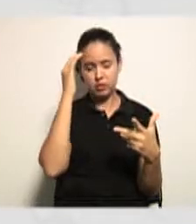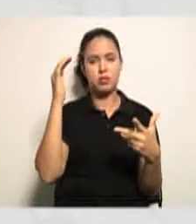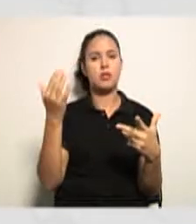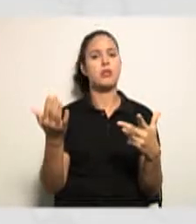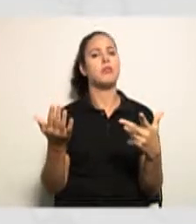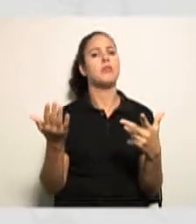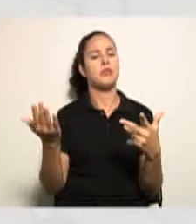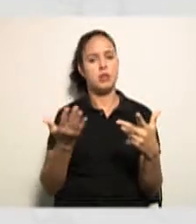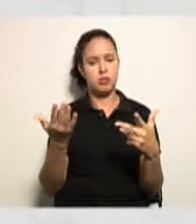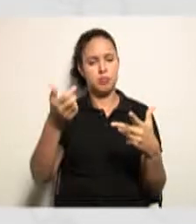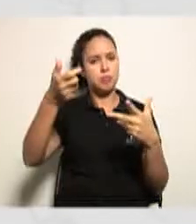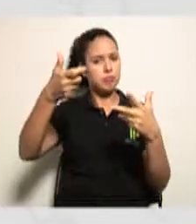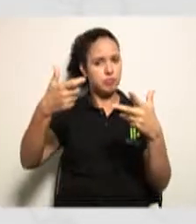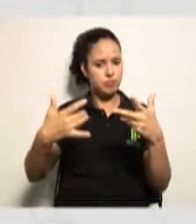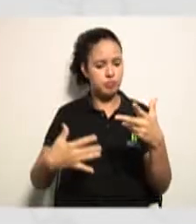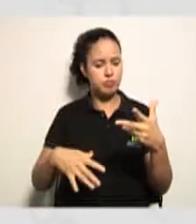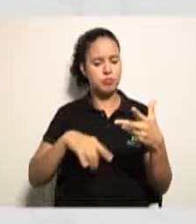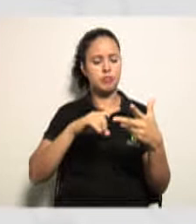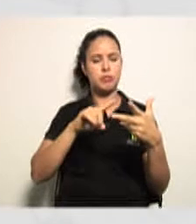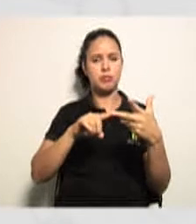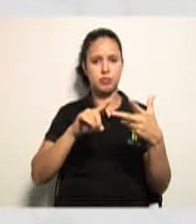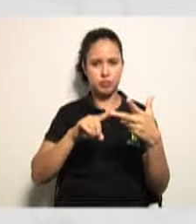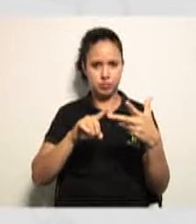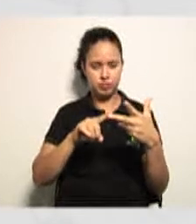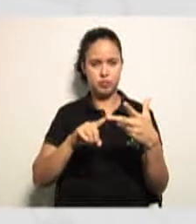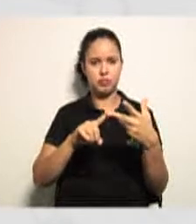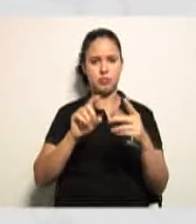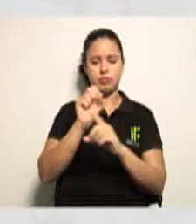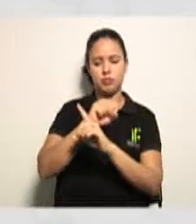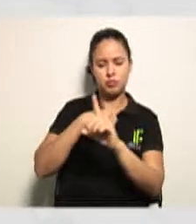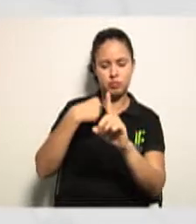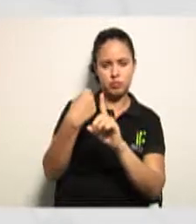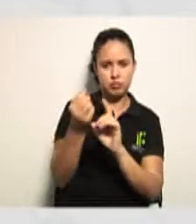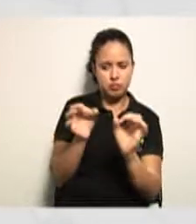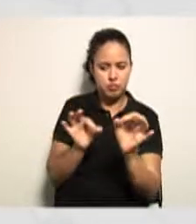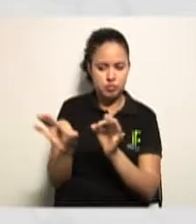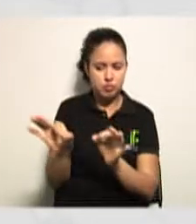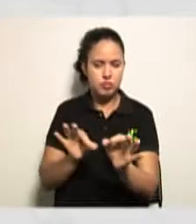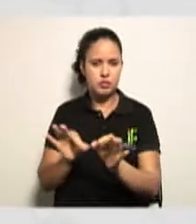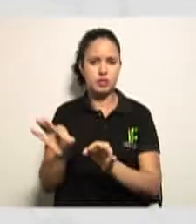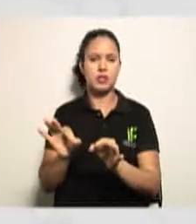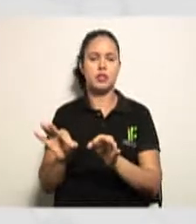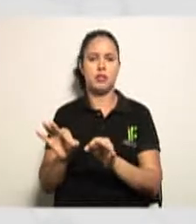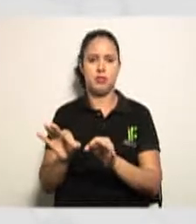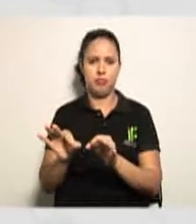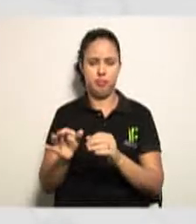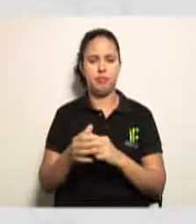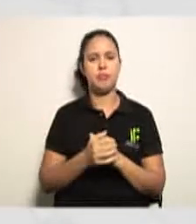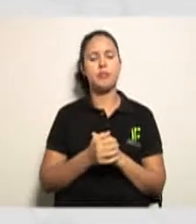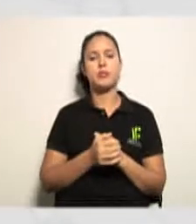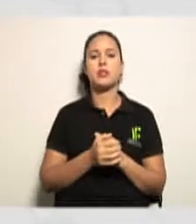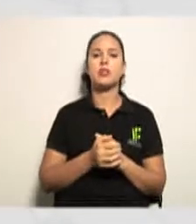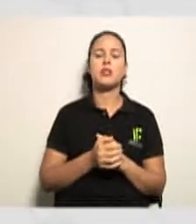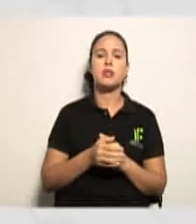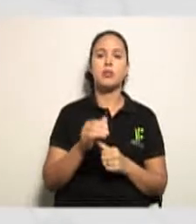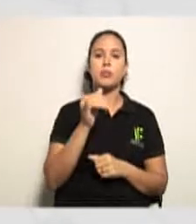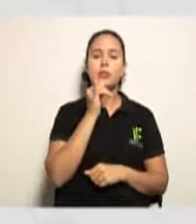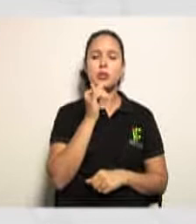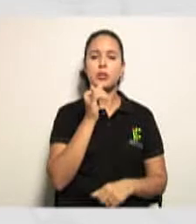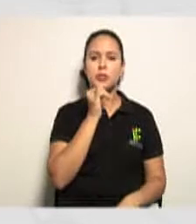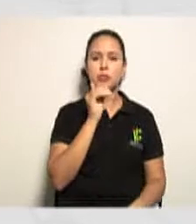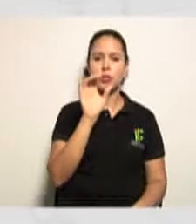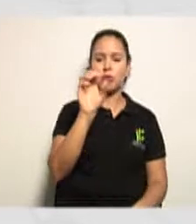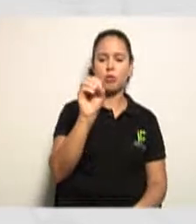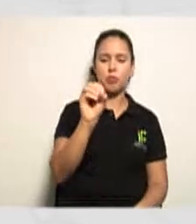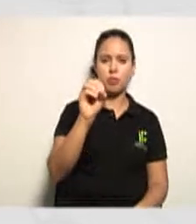terceiro setor aí, que são as sociedades organizadas da sociedade civil. Um exemplo aí são as ONGs